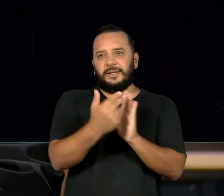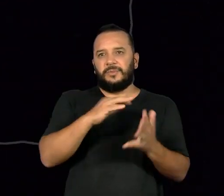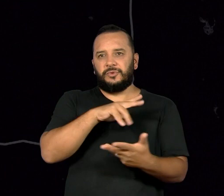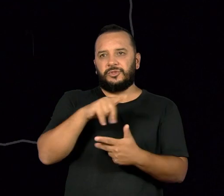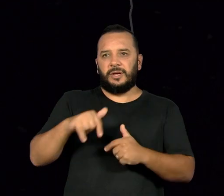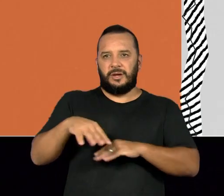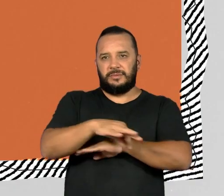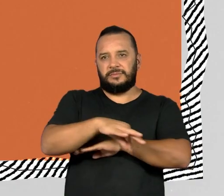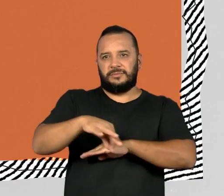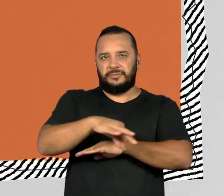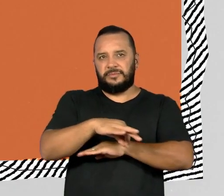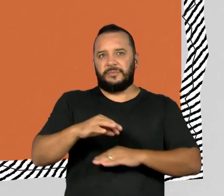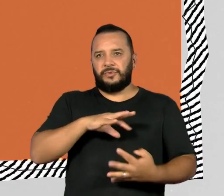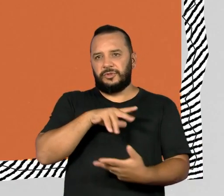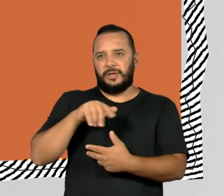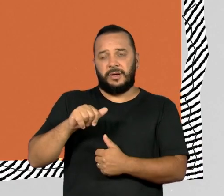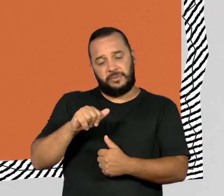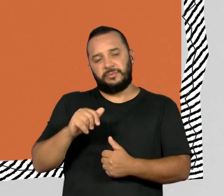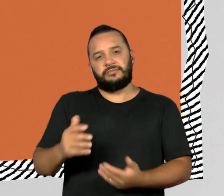Sim.